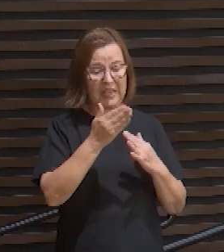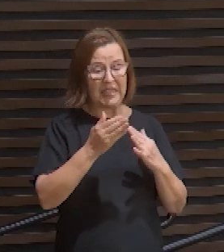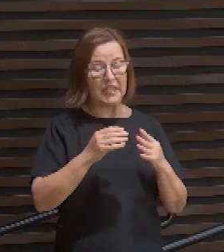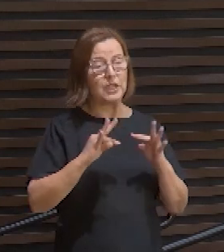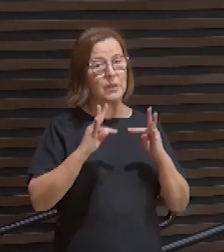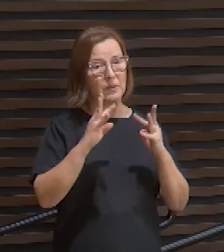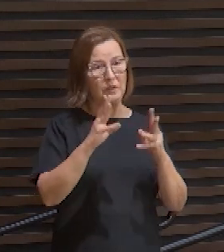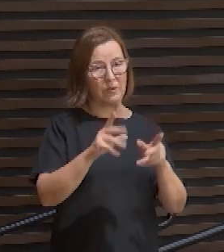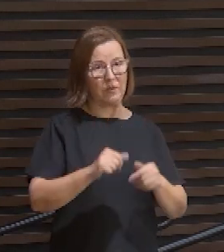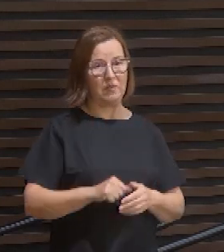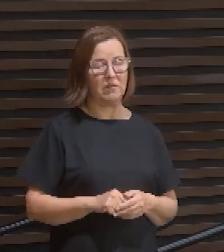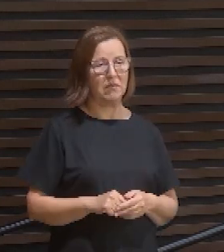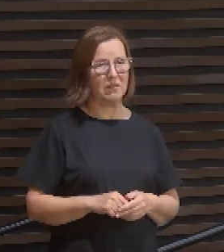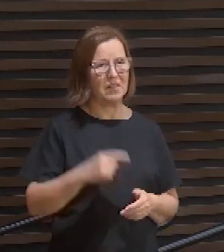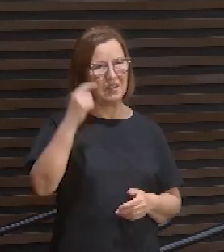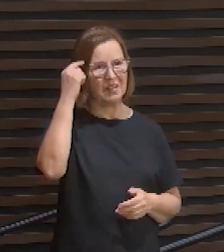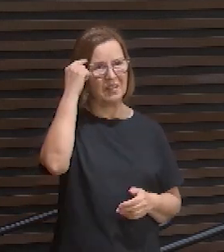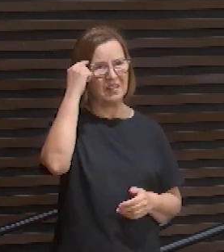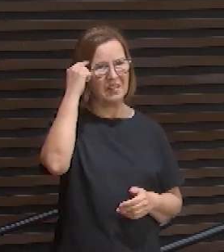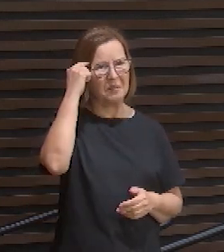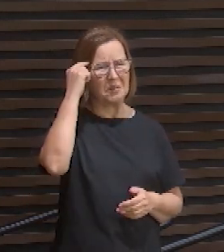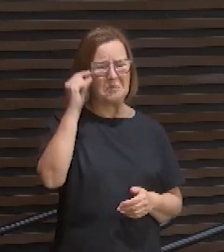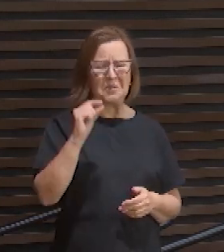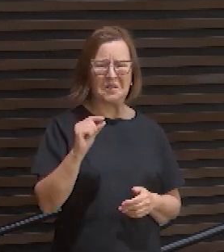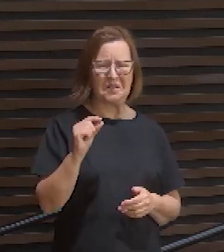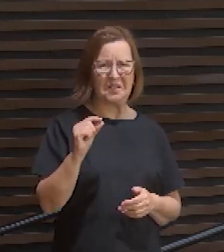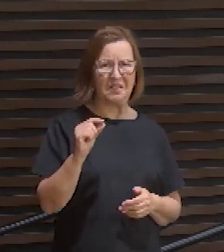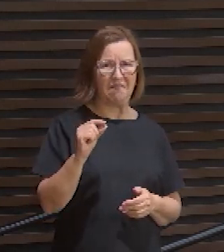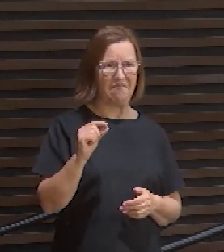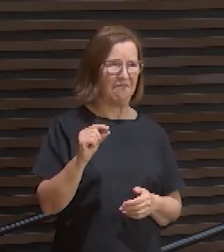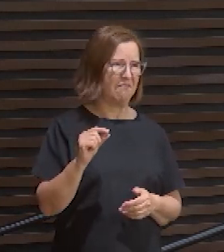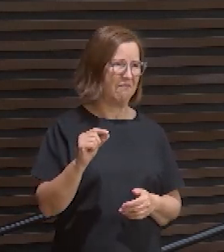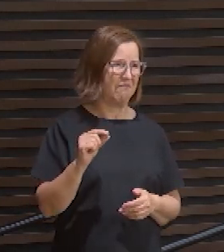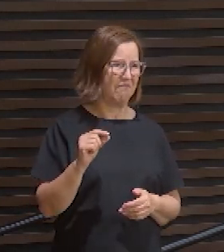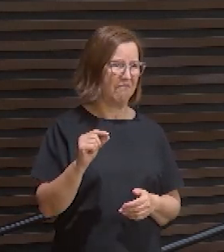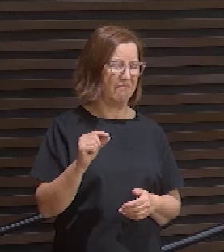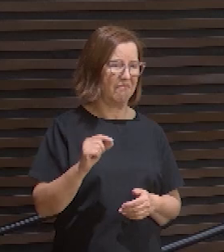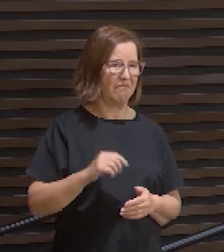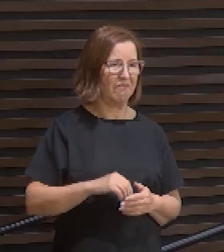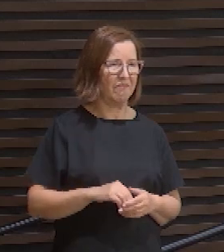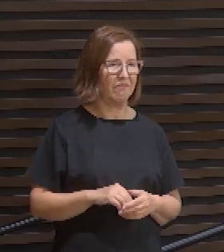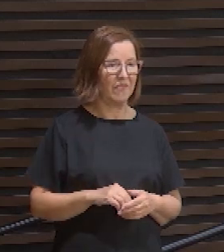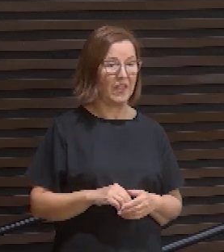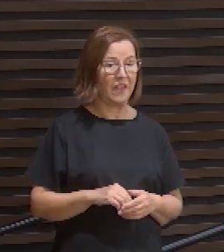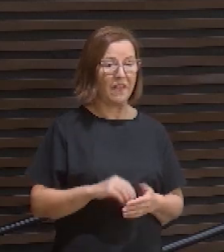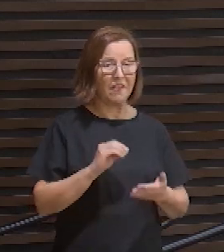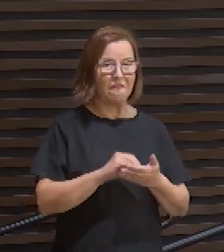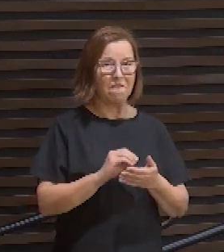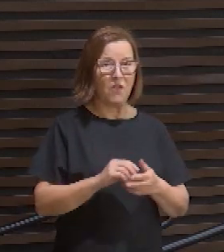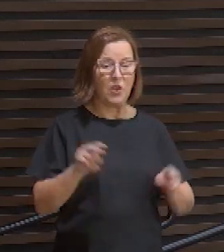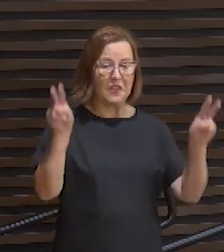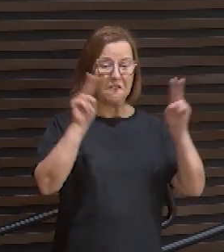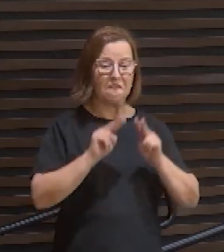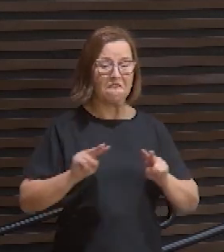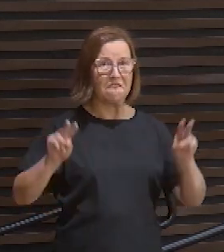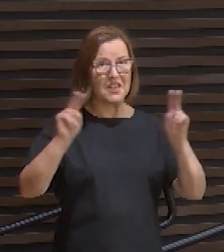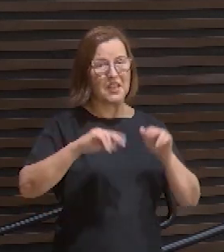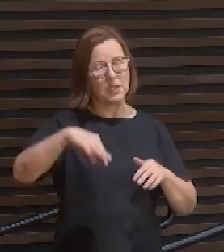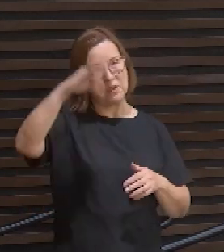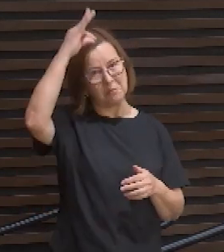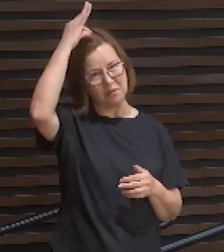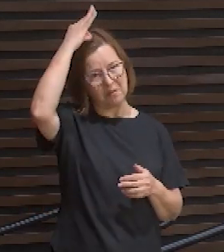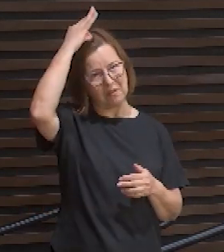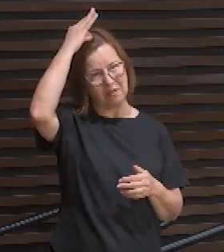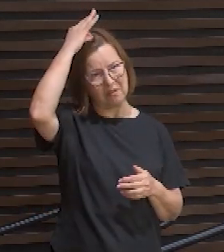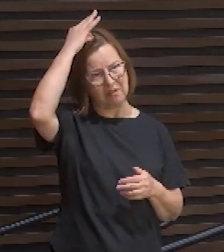É pensar muito curto, é pensar muito pequeno, é uma miopia espiritual muito grande, a gente pensar em Jesus apenas para me dar uma